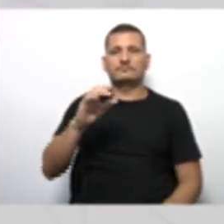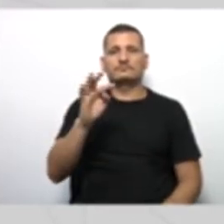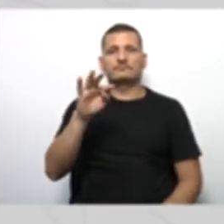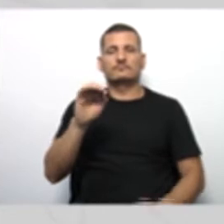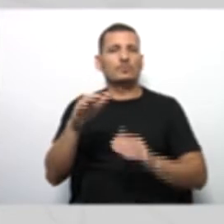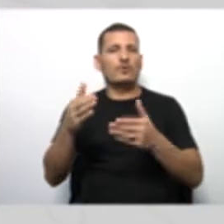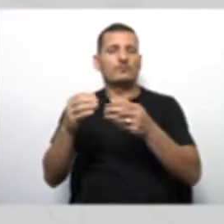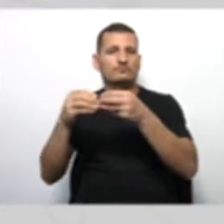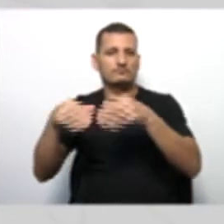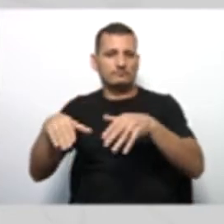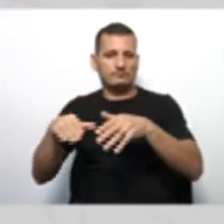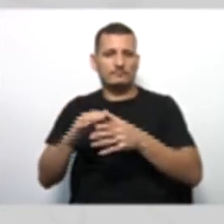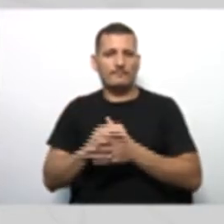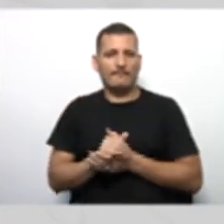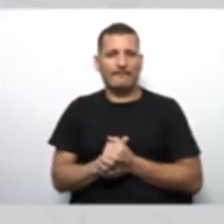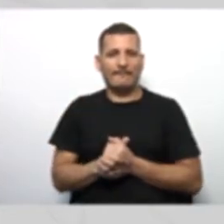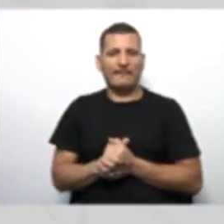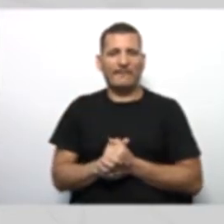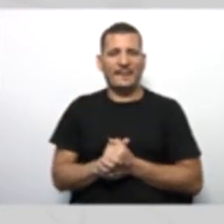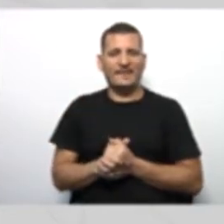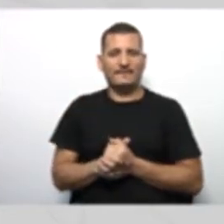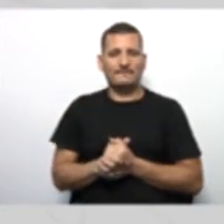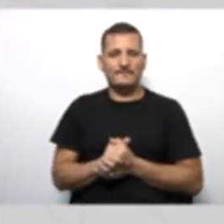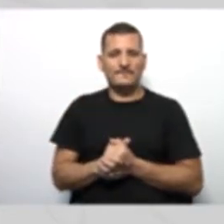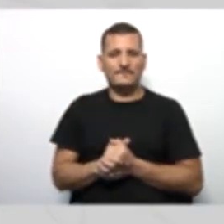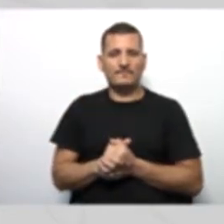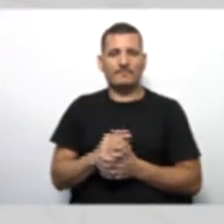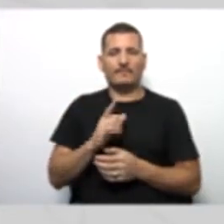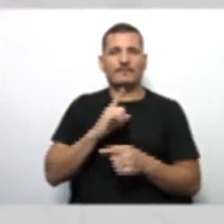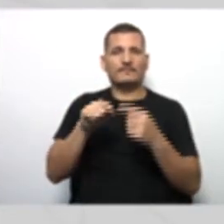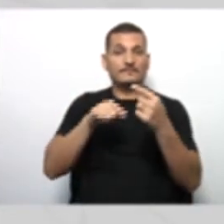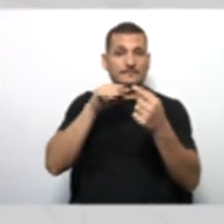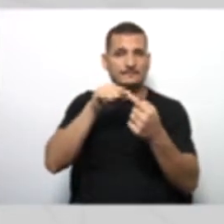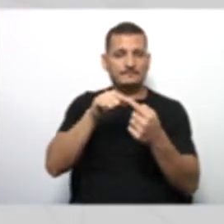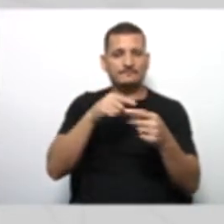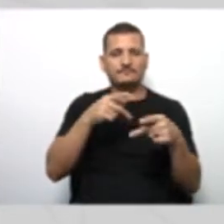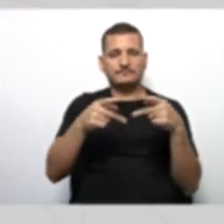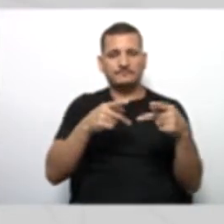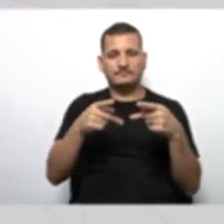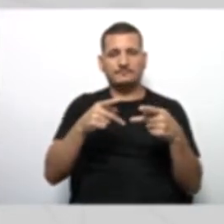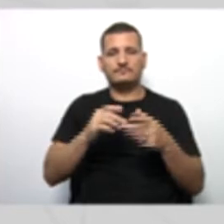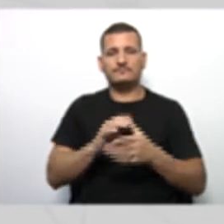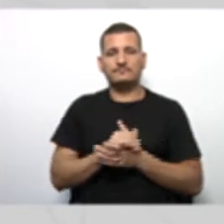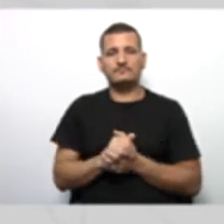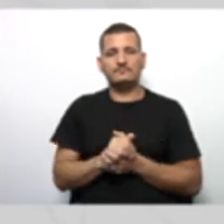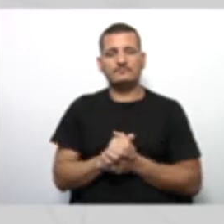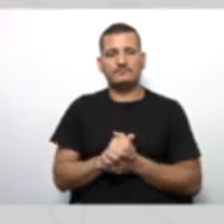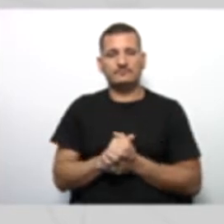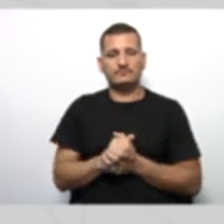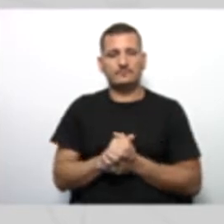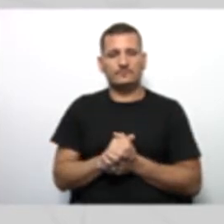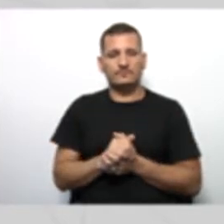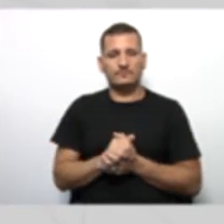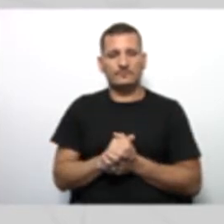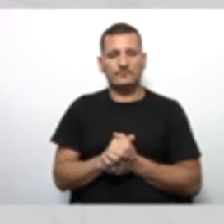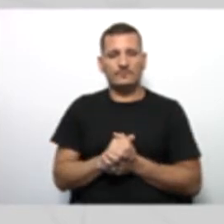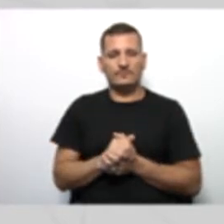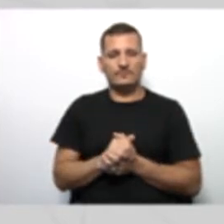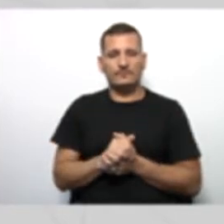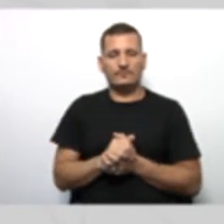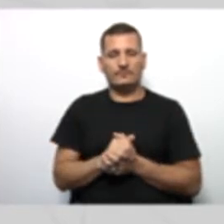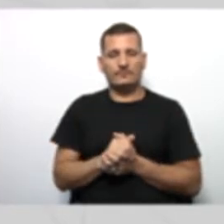combinações específicas de probabilidade e impacto podem fazer com que um risco seja classificado como de importância